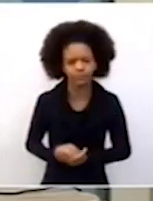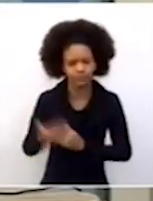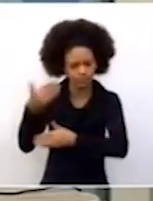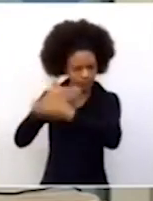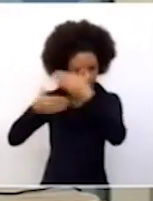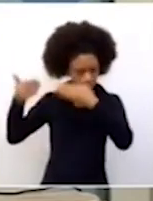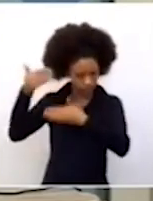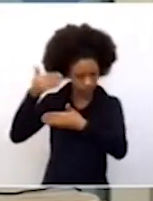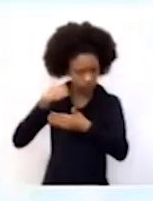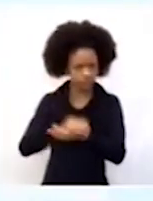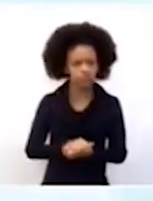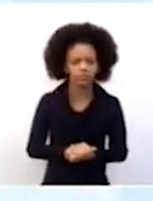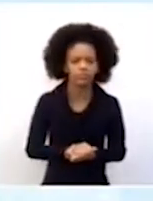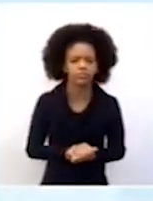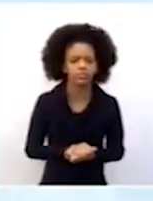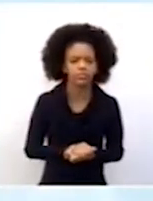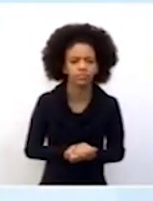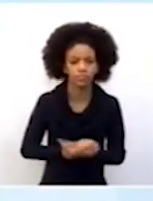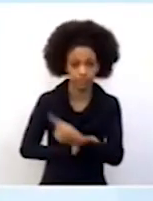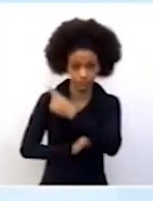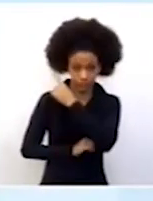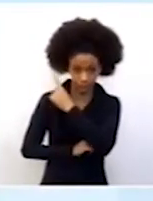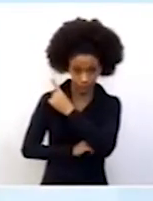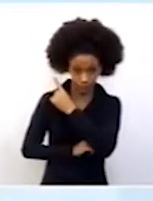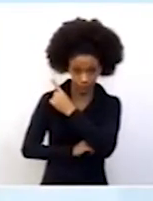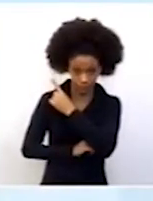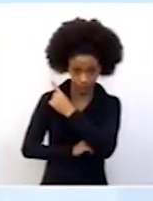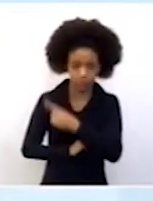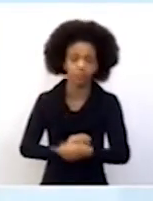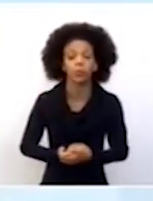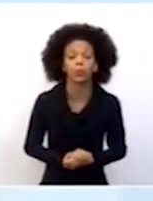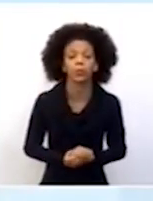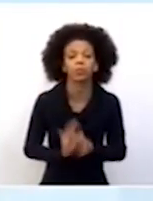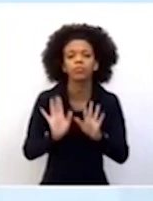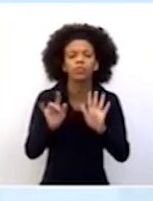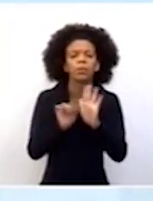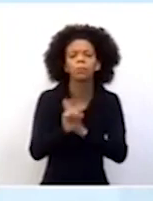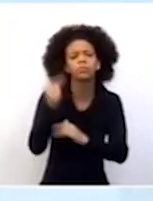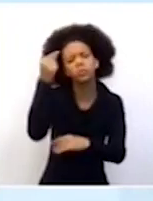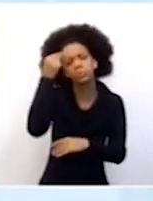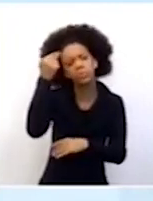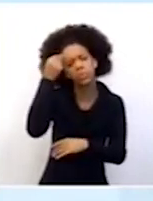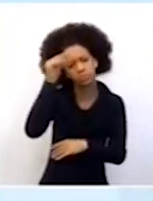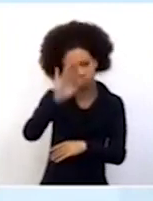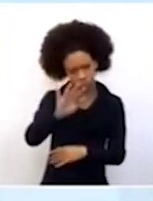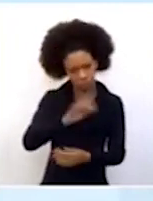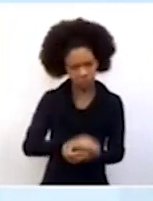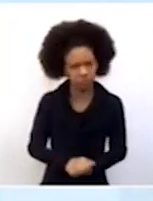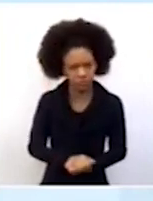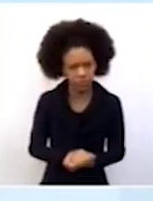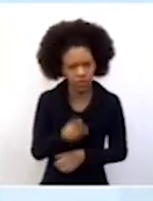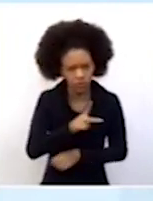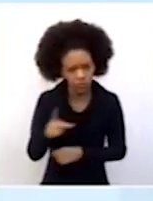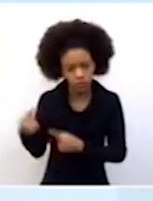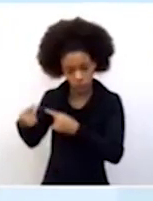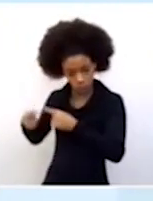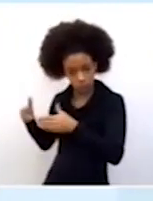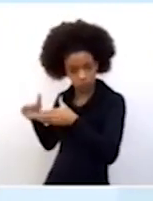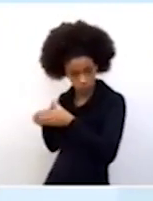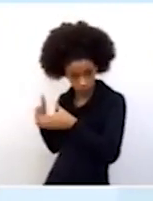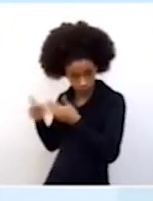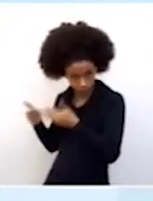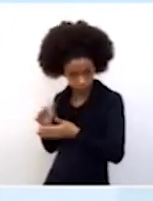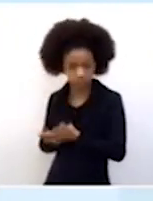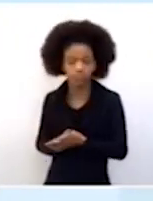o nosso PPT, né? Isso, obrigado. Então, aí tem uma questão de reflexão para os professores discutirem no chat. Então, essa